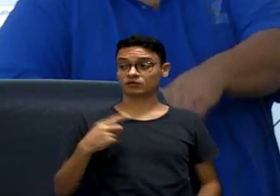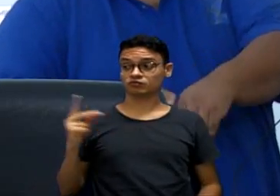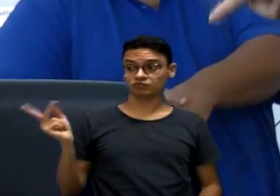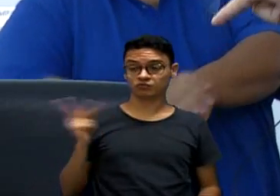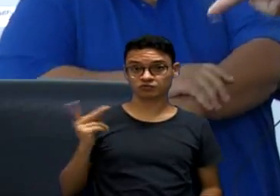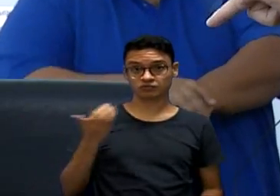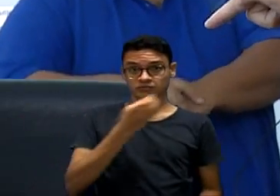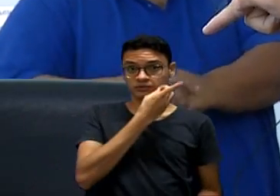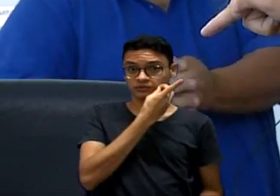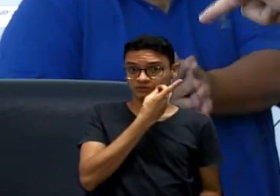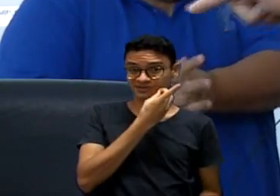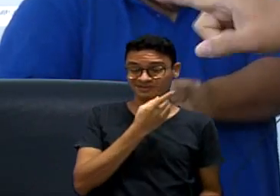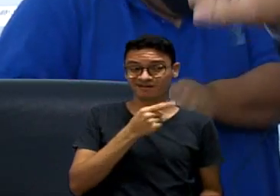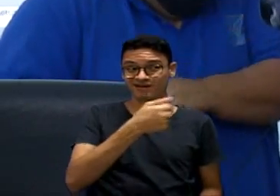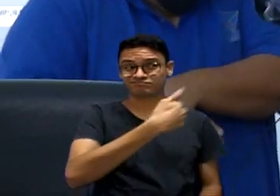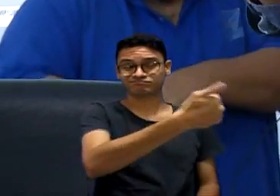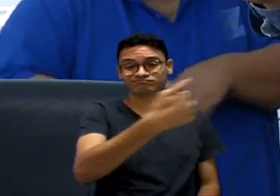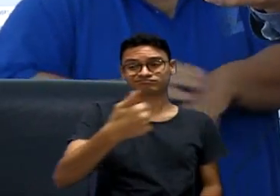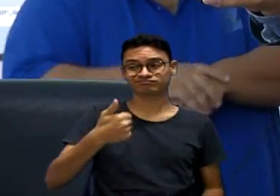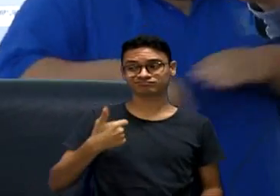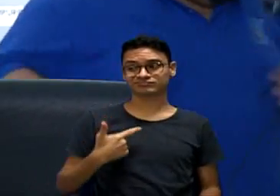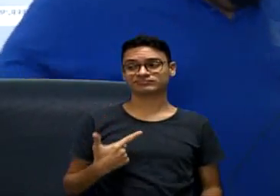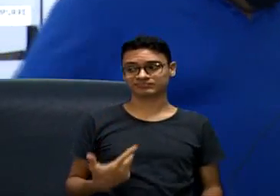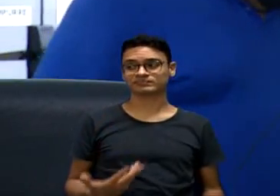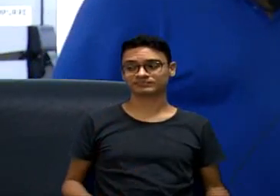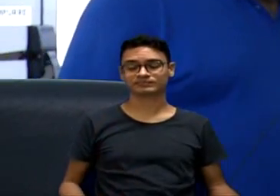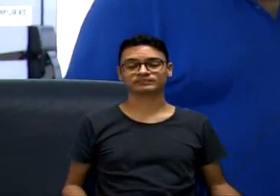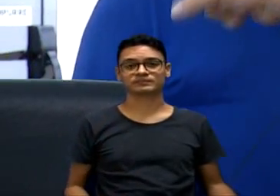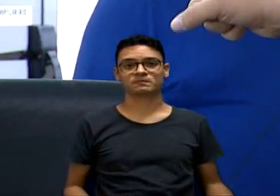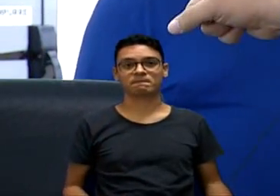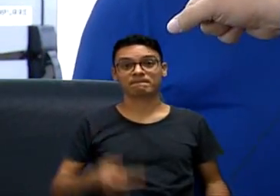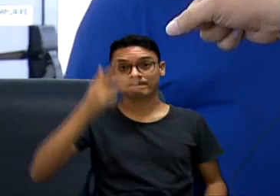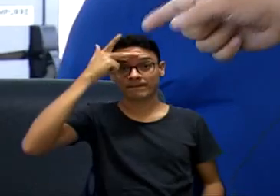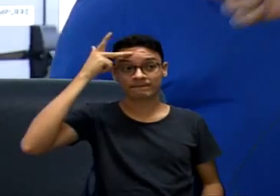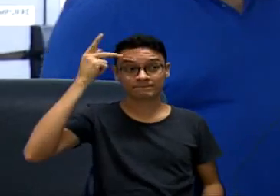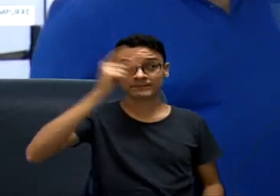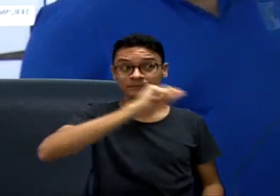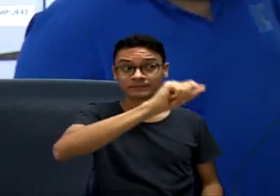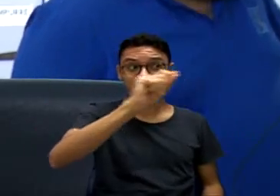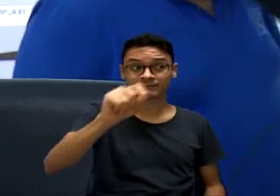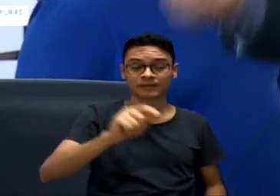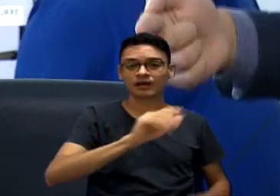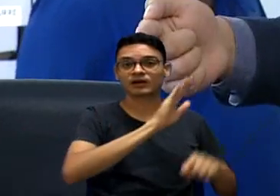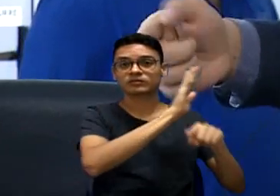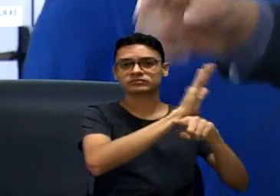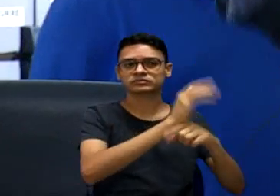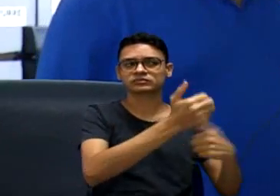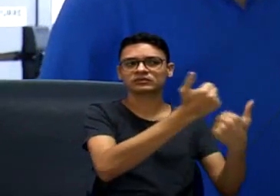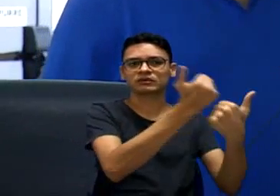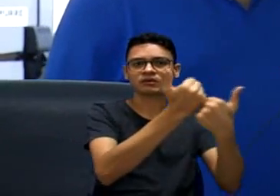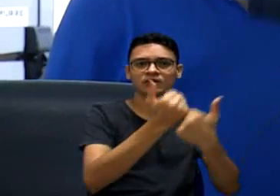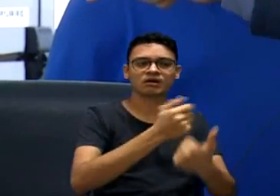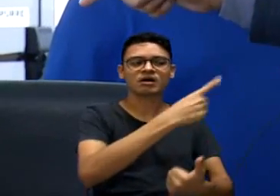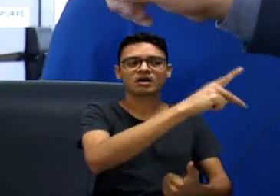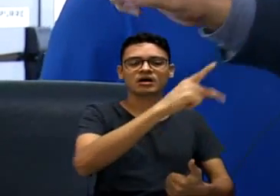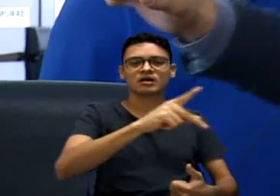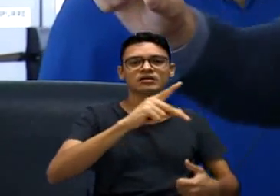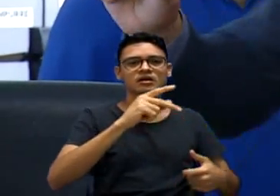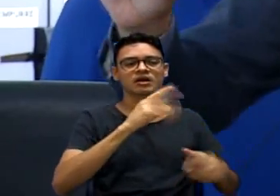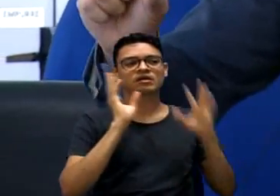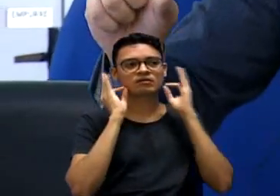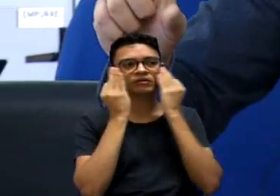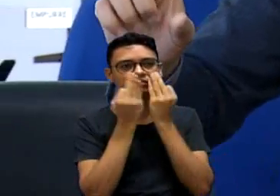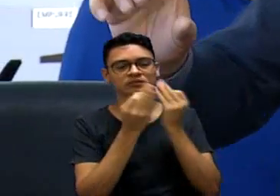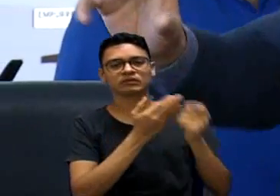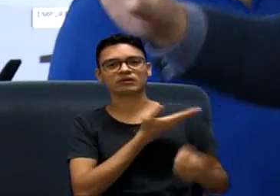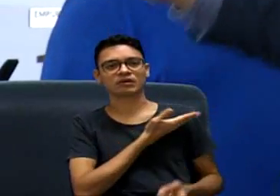Eles têm mais legitimidade do que... Nós temos que defender os nossos. Eles têm mais legitimidade do que eu e o senhor juntos para estar aqui. Agora,